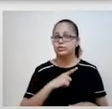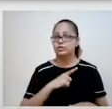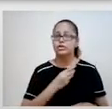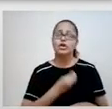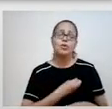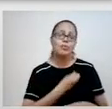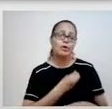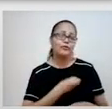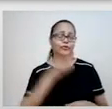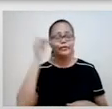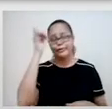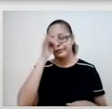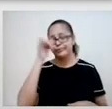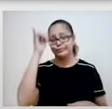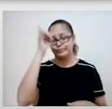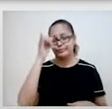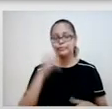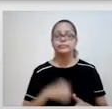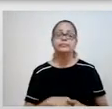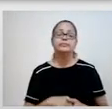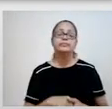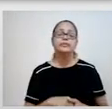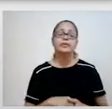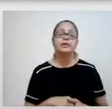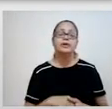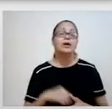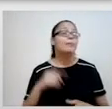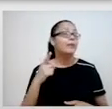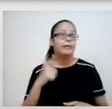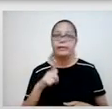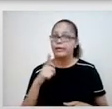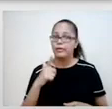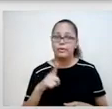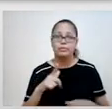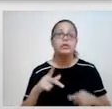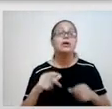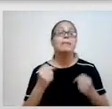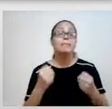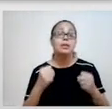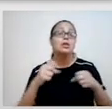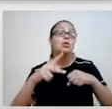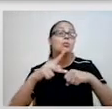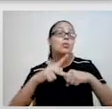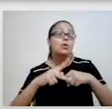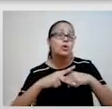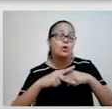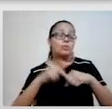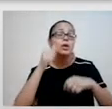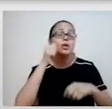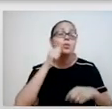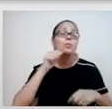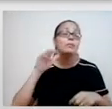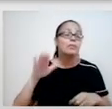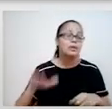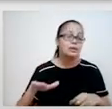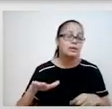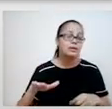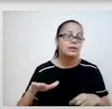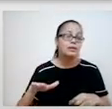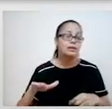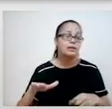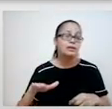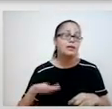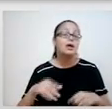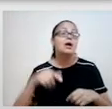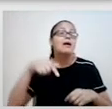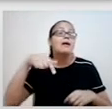Esse dela, ele, né, para não repetir Luna Clara de novo, ele usou um pronome. E aí uma menina que tinha uma vida muito besta. Esse que novamente